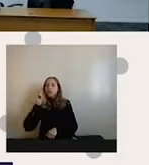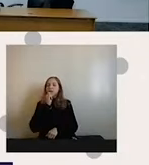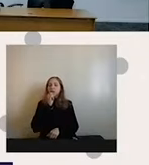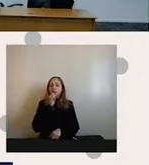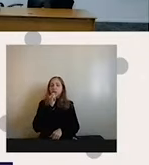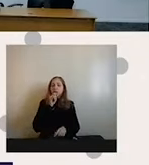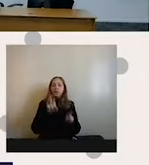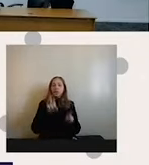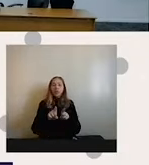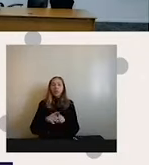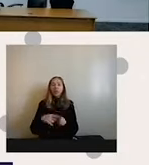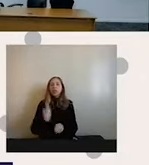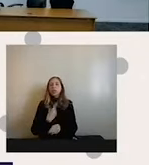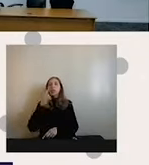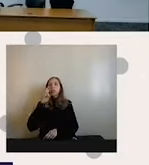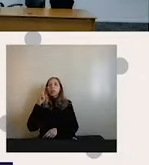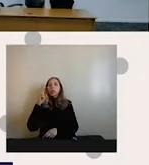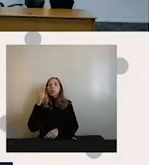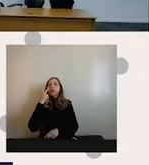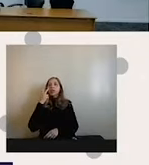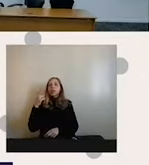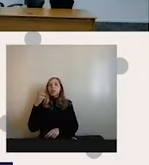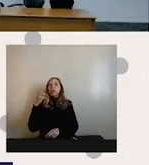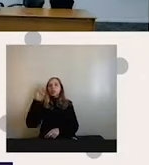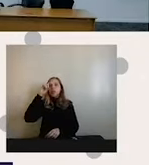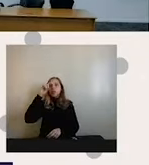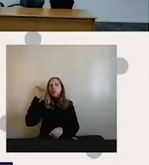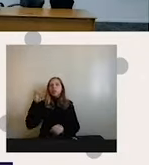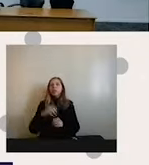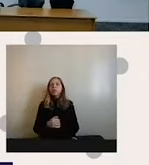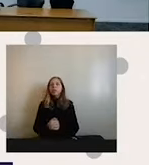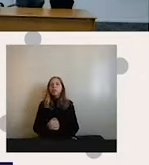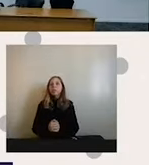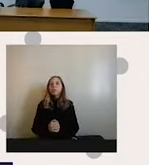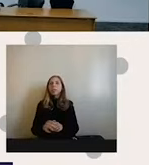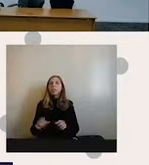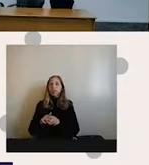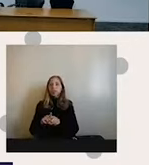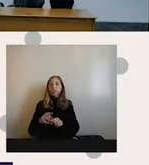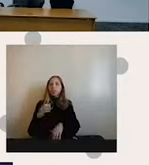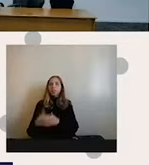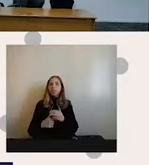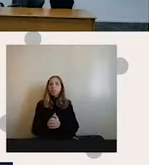Bom, o que eu vejo que são os grandes vieses de análise?